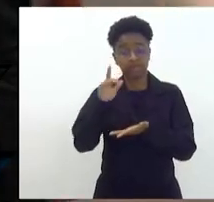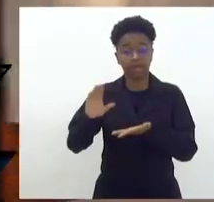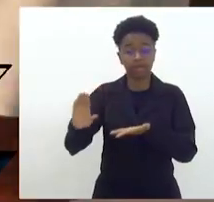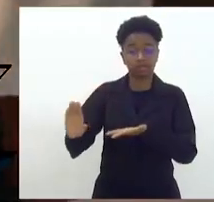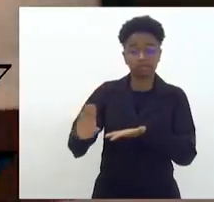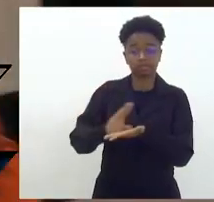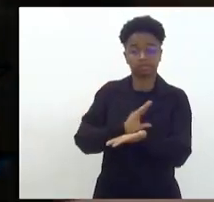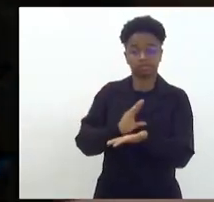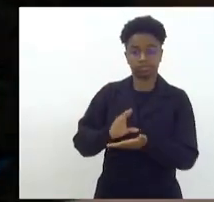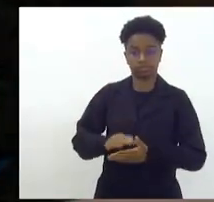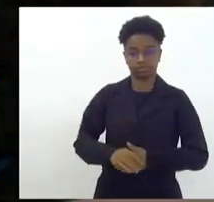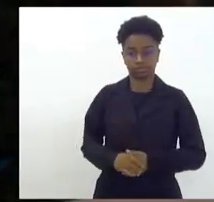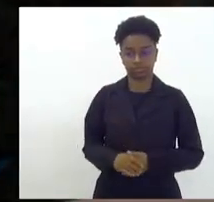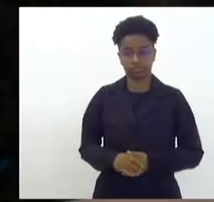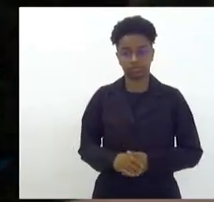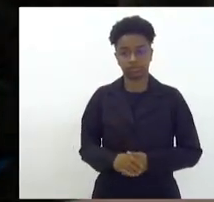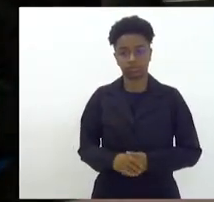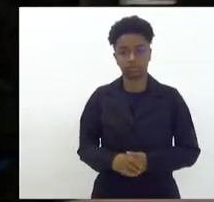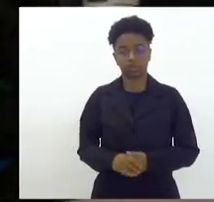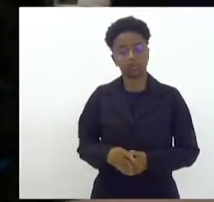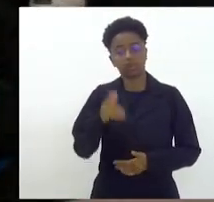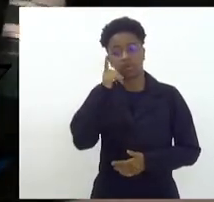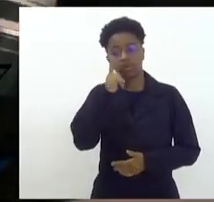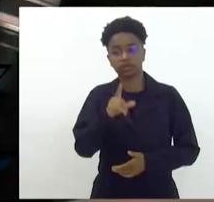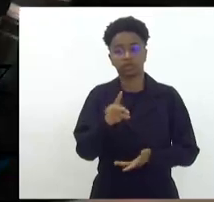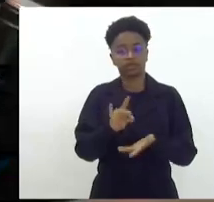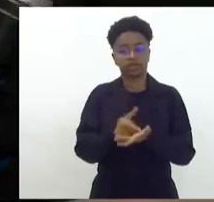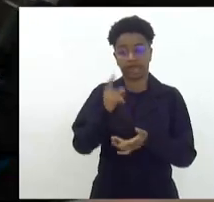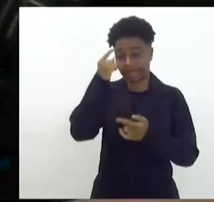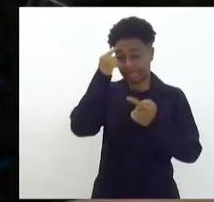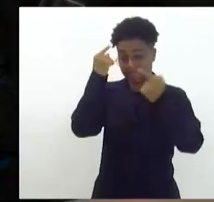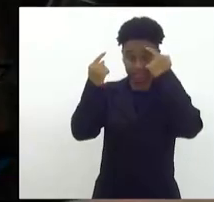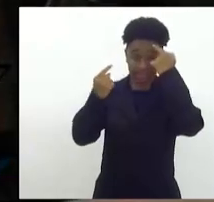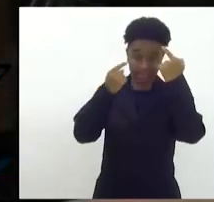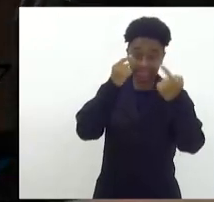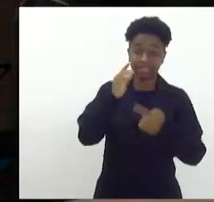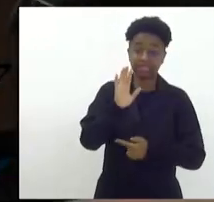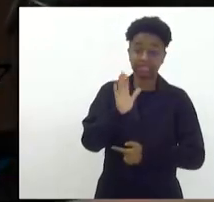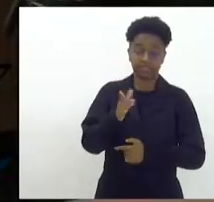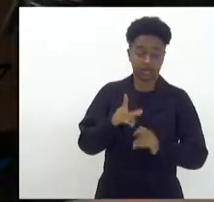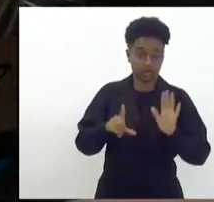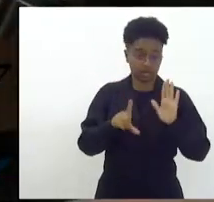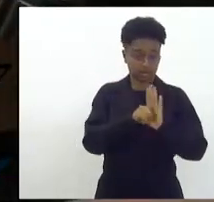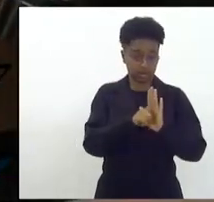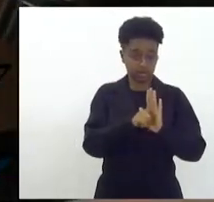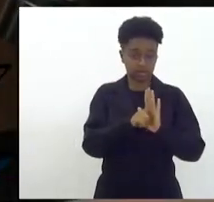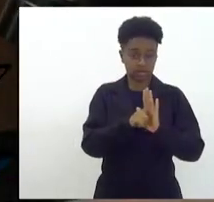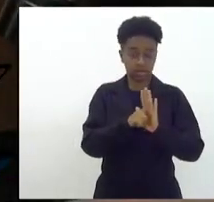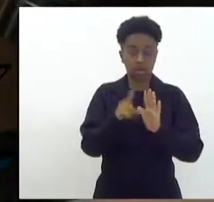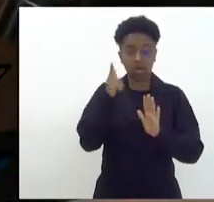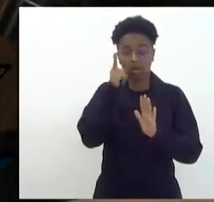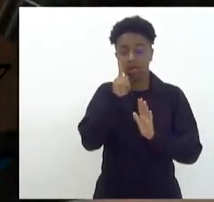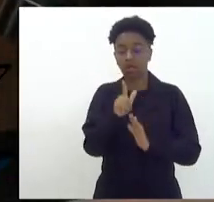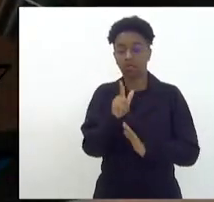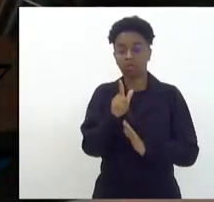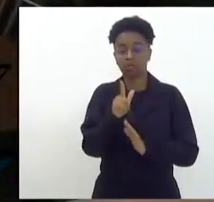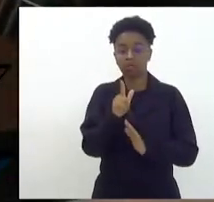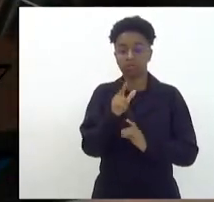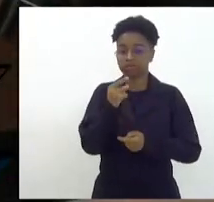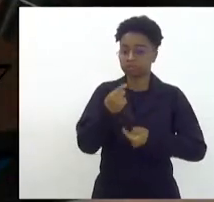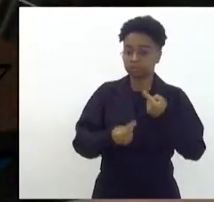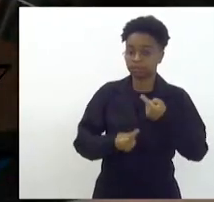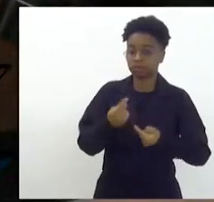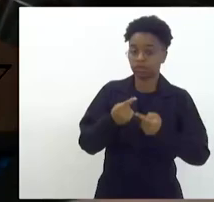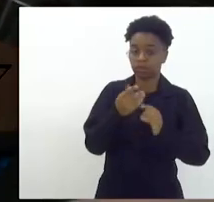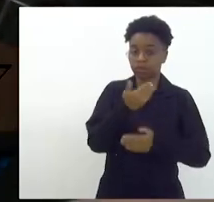parlamentar fazer aquela ideia que já é uma lei virar uma política